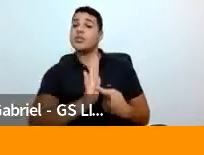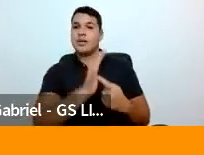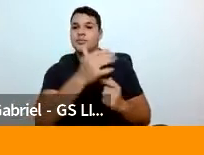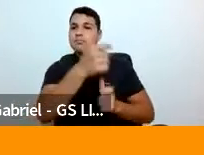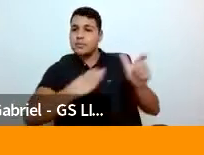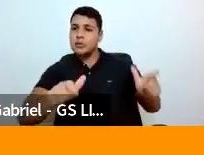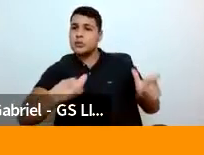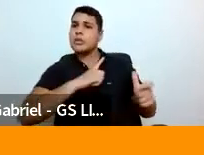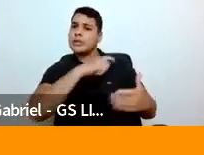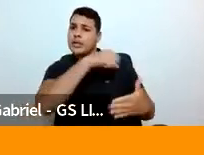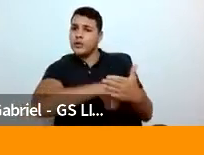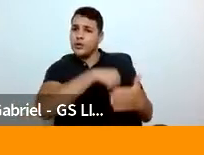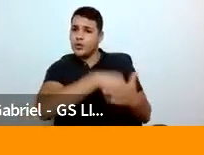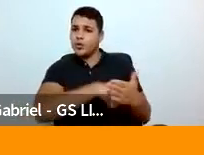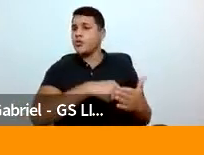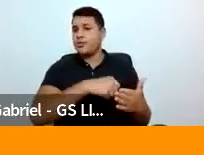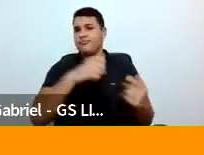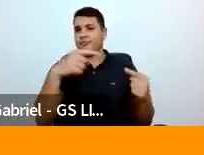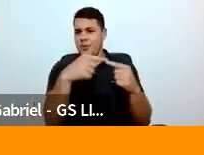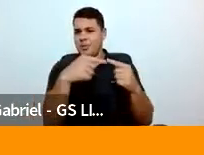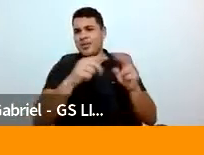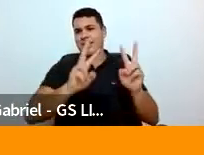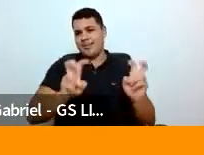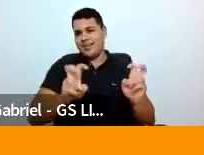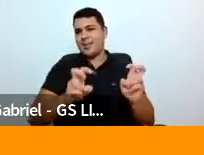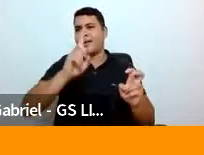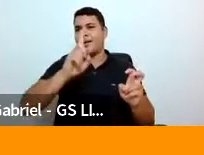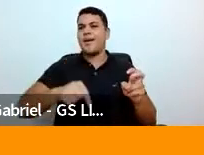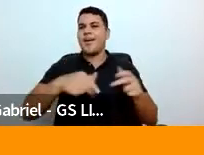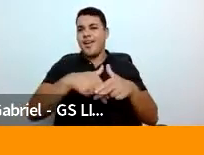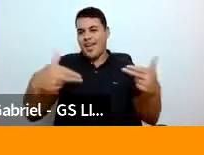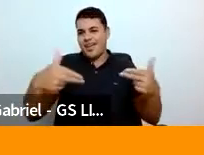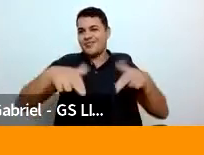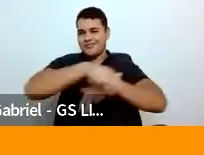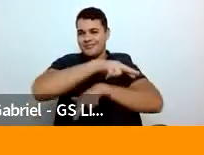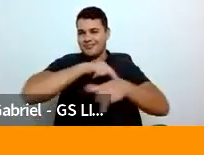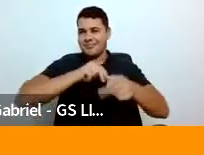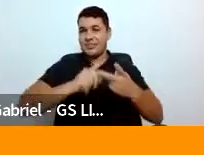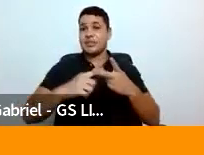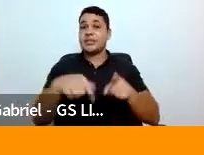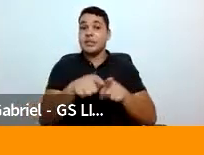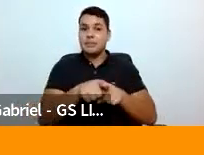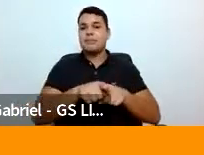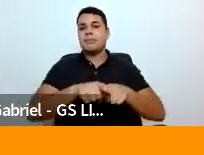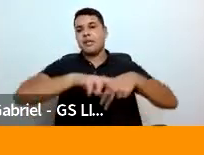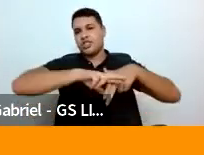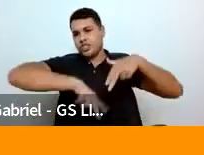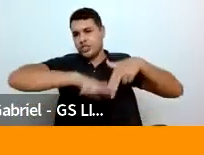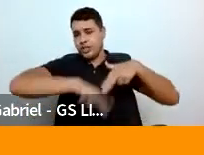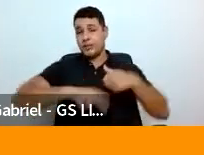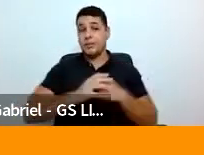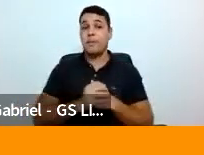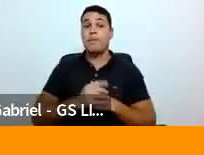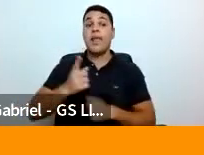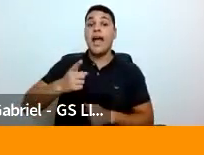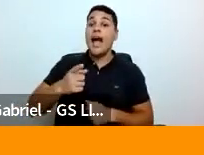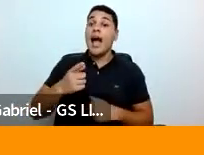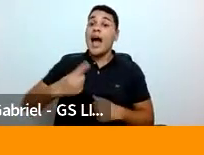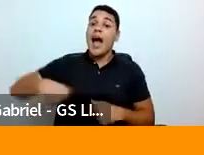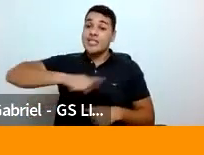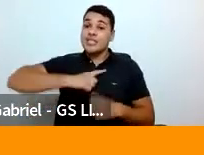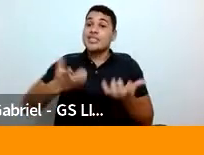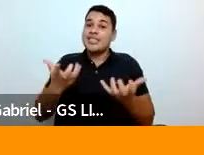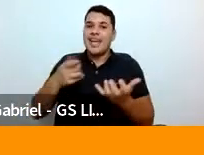relações étnico-raciais, né? E a gente quer colocar essa política para jogo, para uma consulta, né, interna na